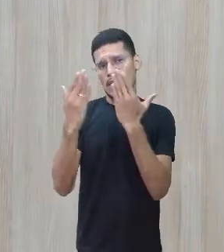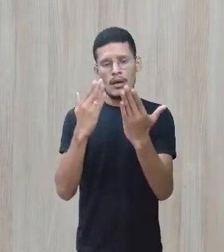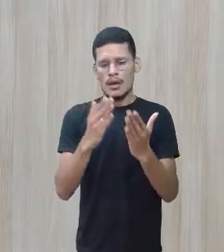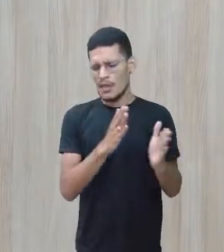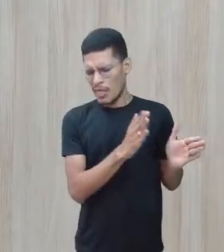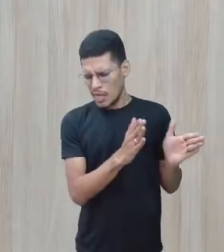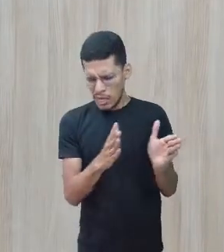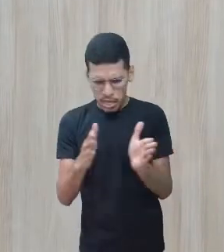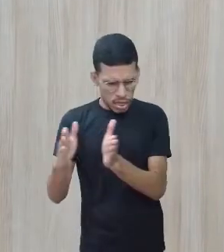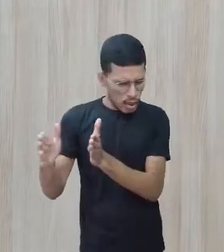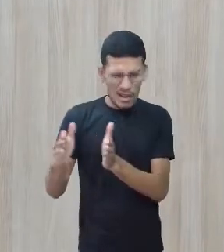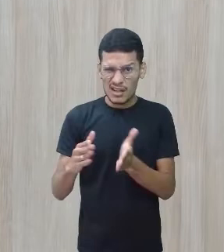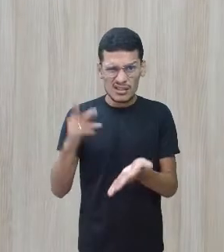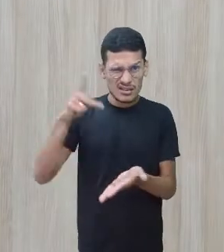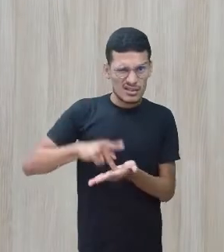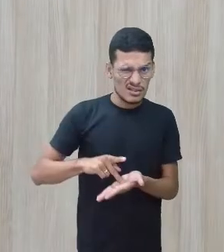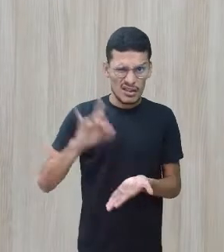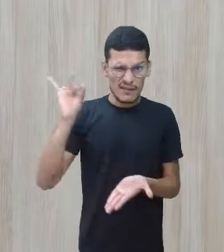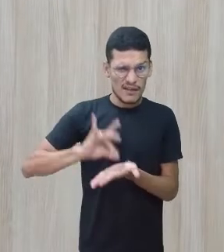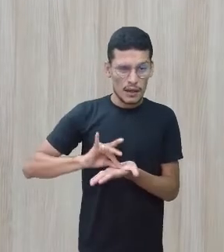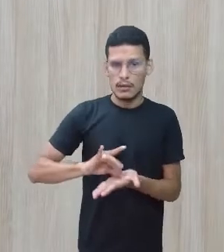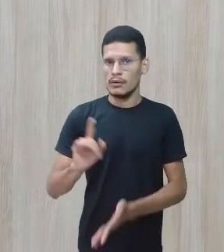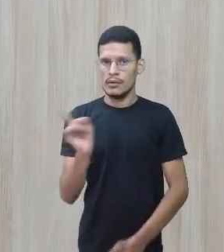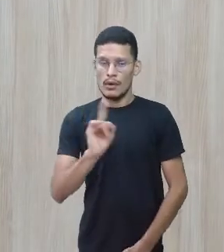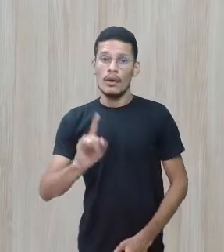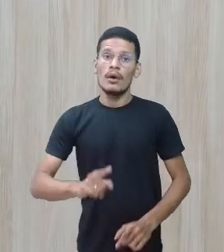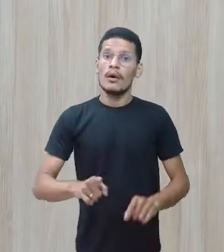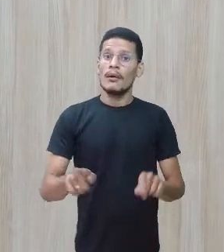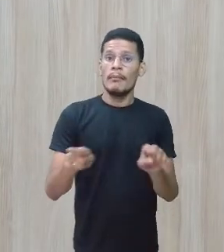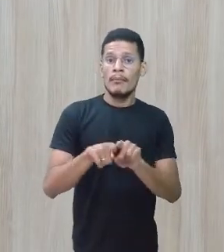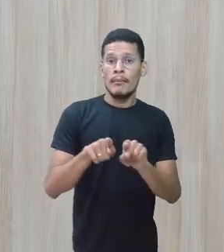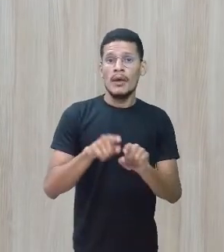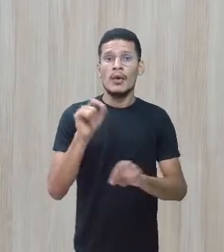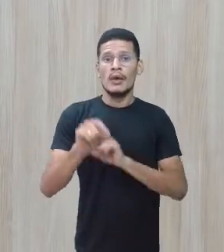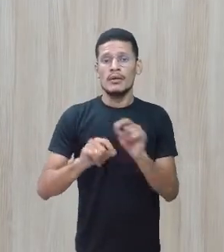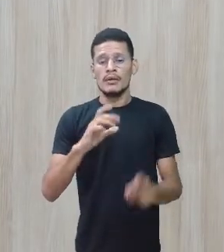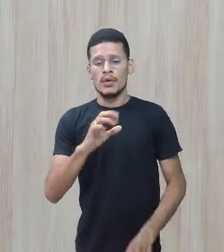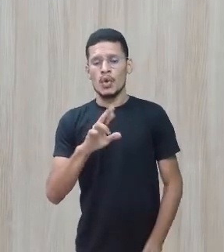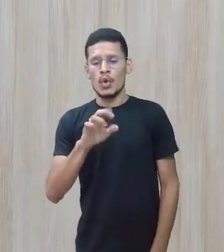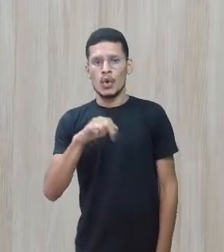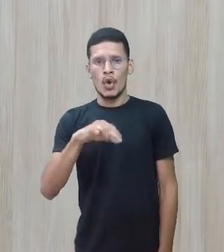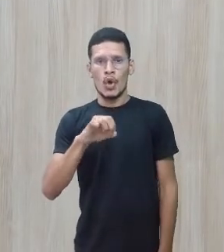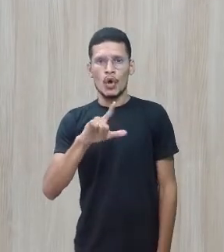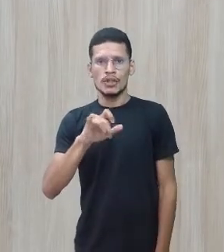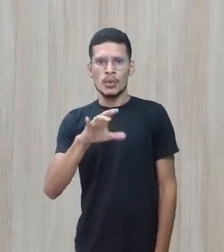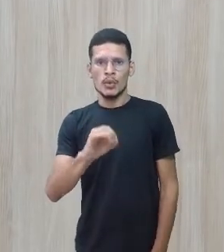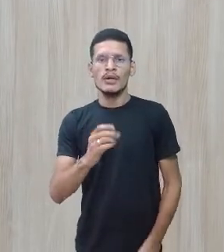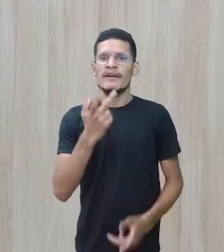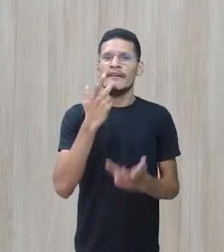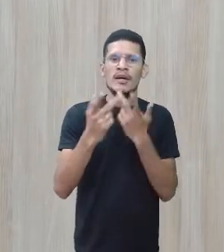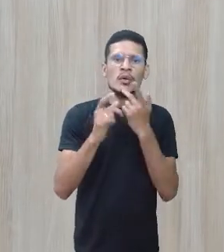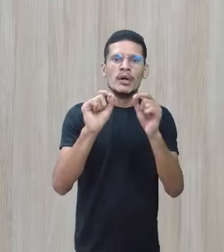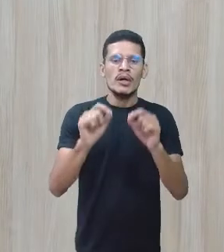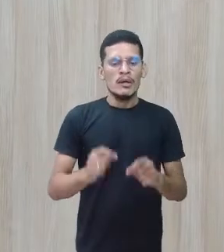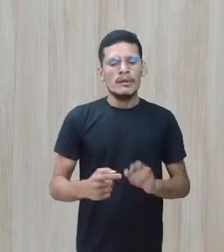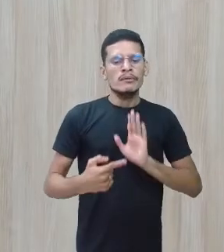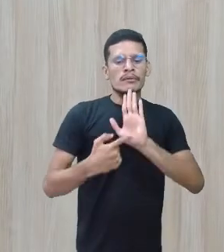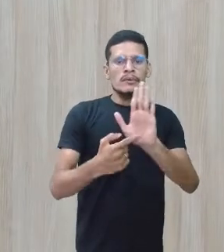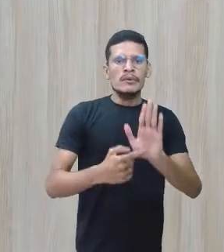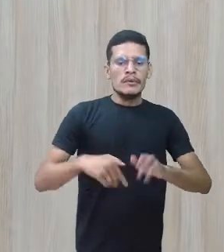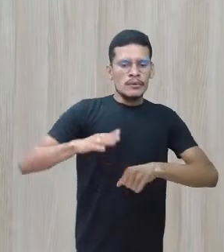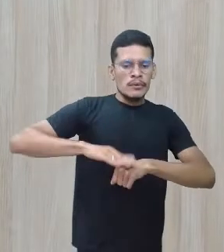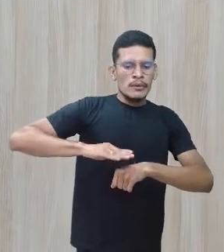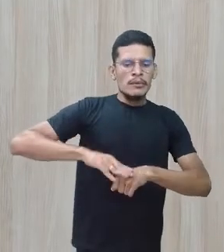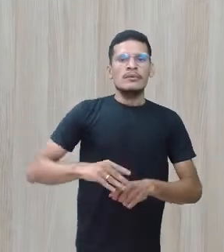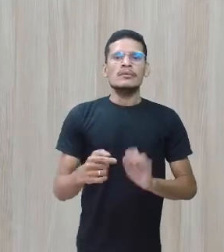uma linearidade dos fatos. Quando eu falo em um tempo cronológico, eu quero marcar também que os fatos eles